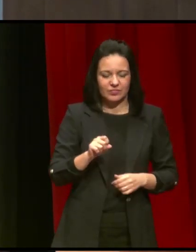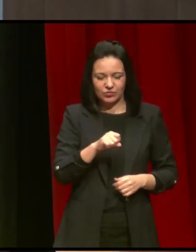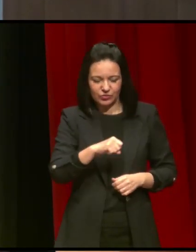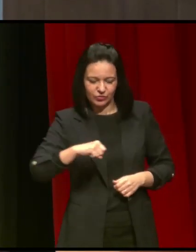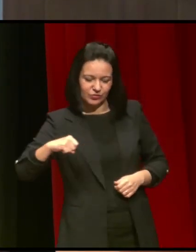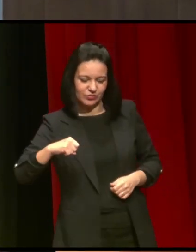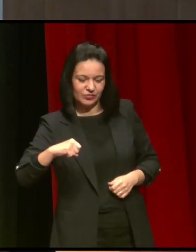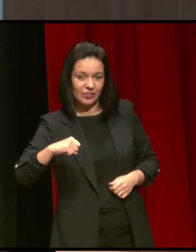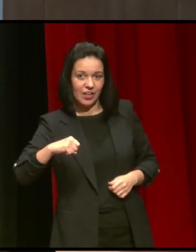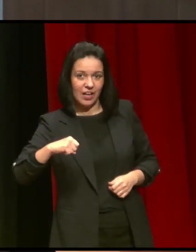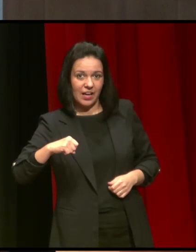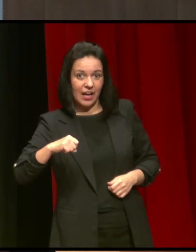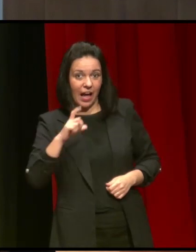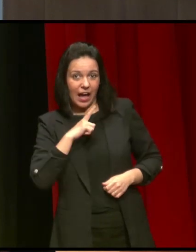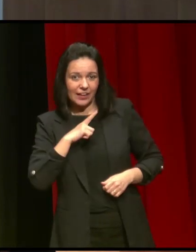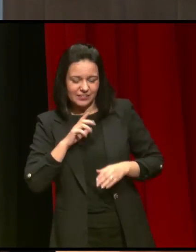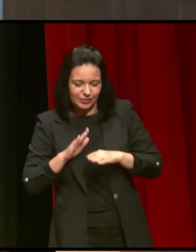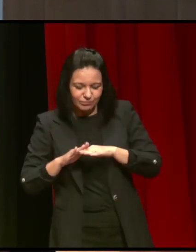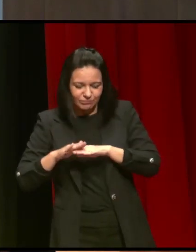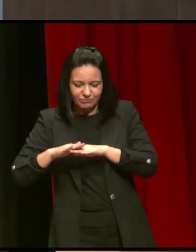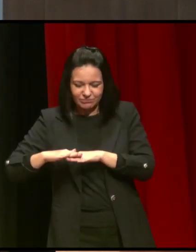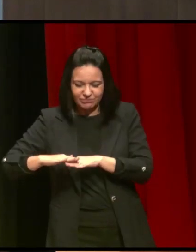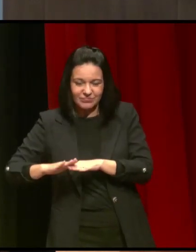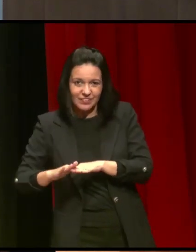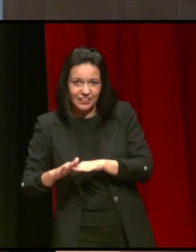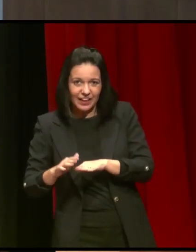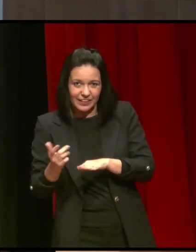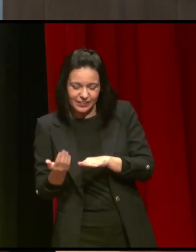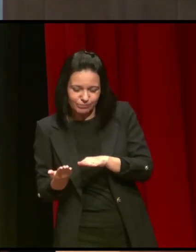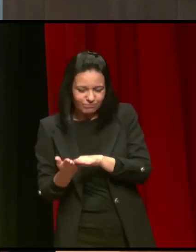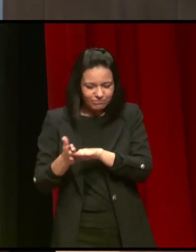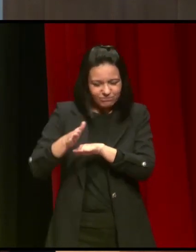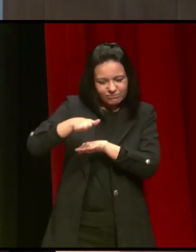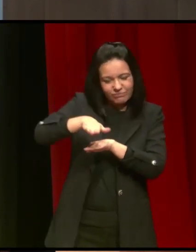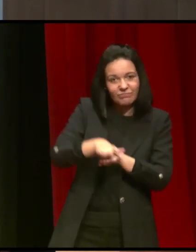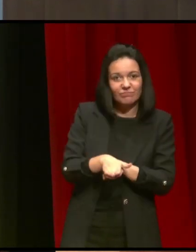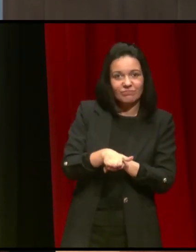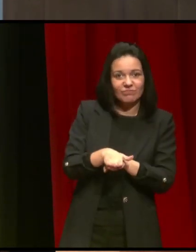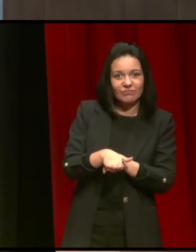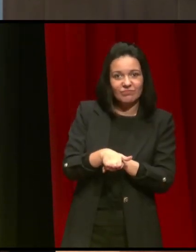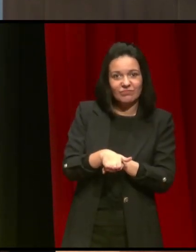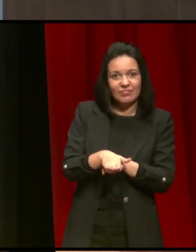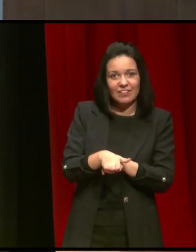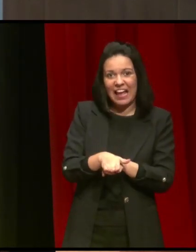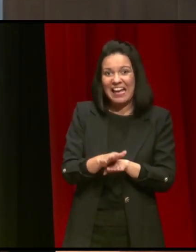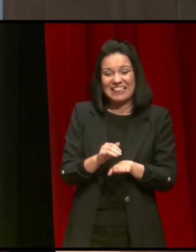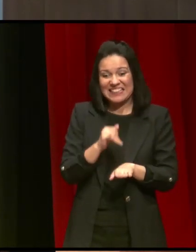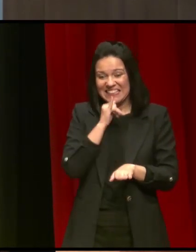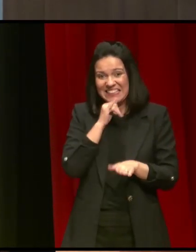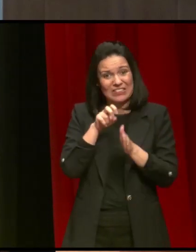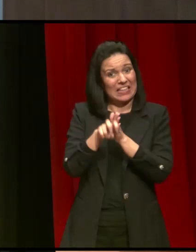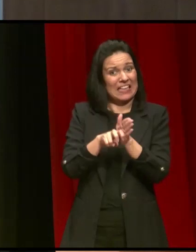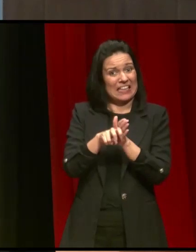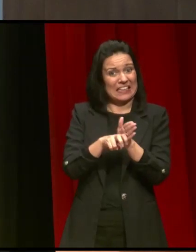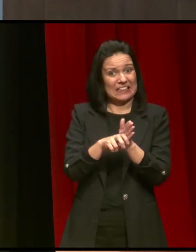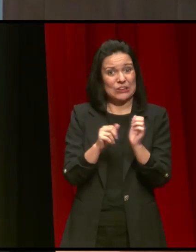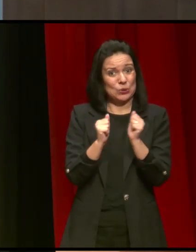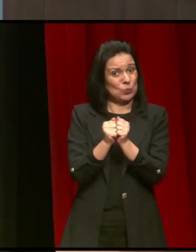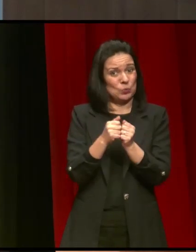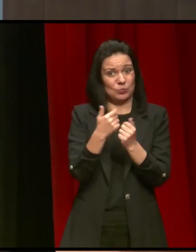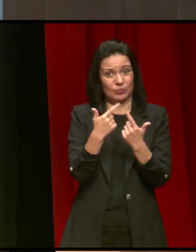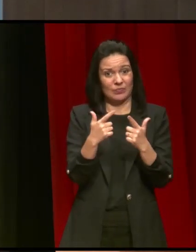rampinha, ele escorregava para o banco. Aí eu pegava a cadeira, levava para dentro da casa, porque não cabia a cadeira dentro do